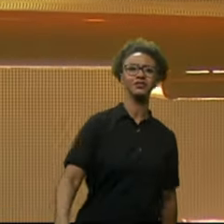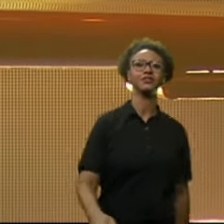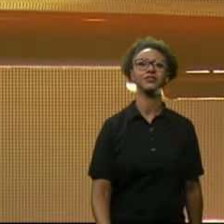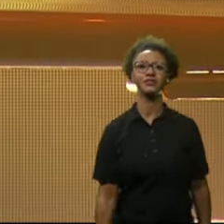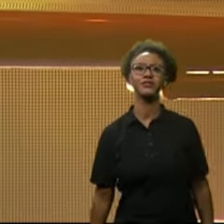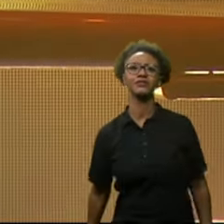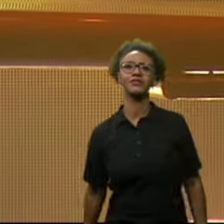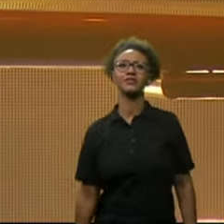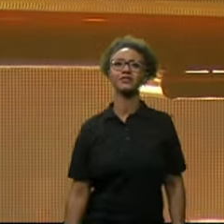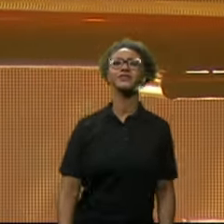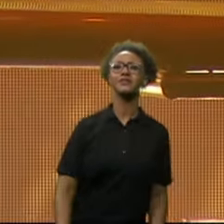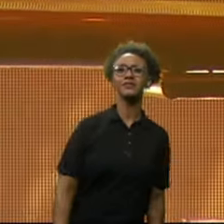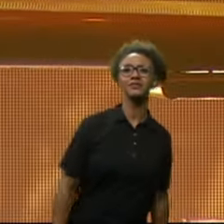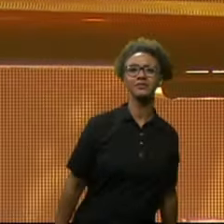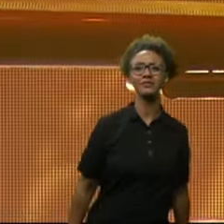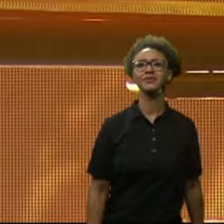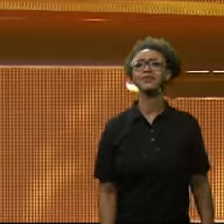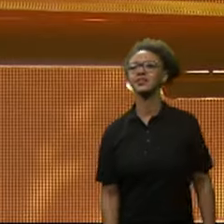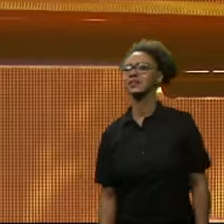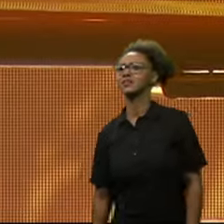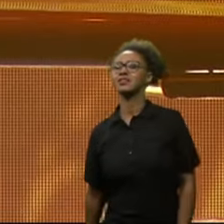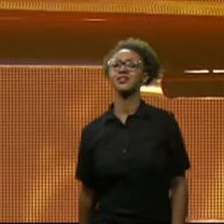E aí